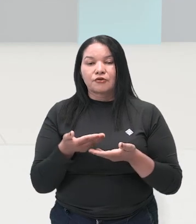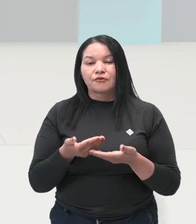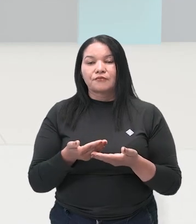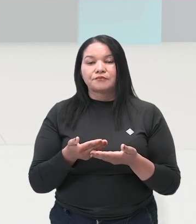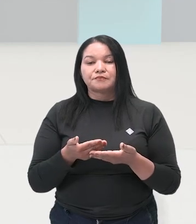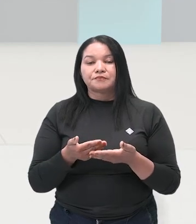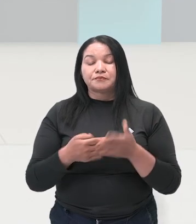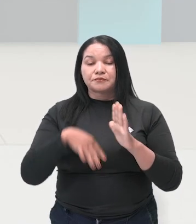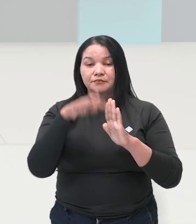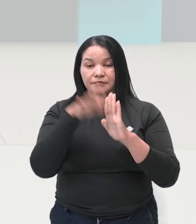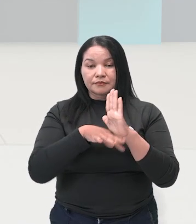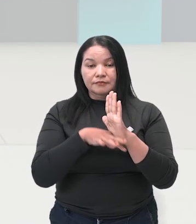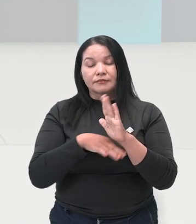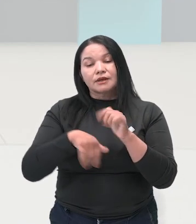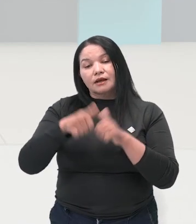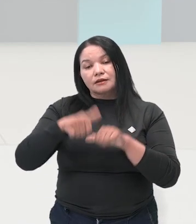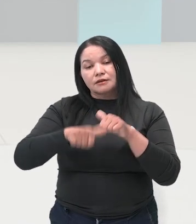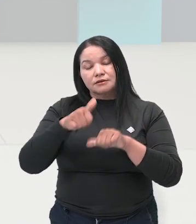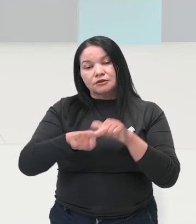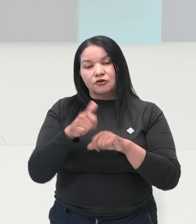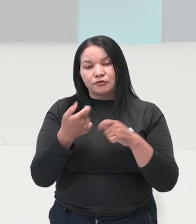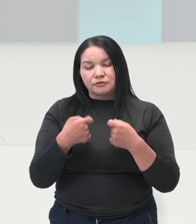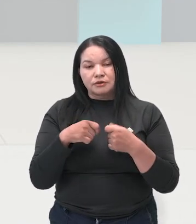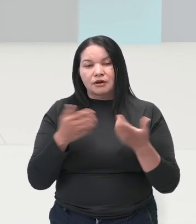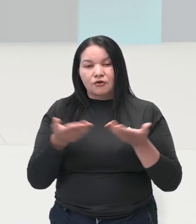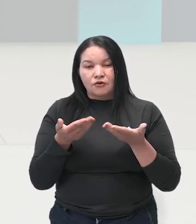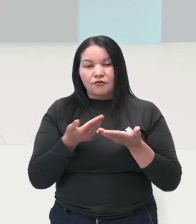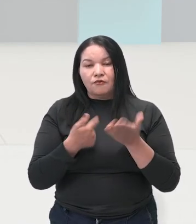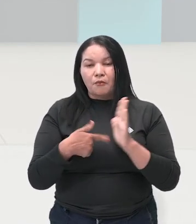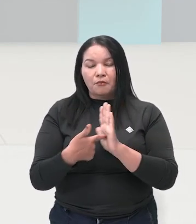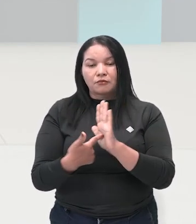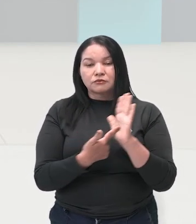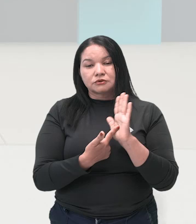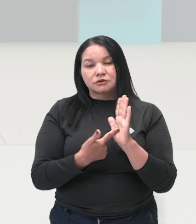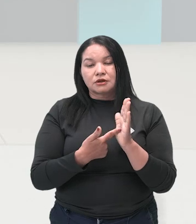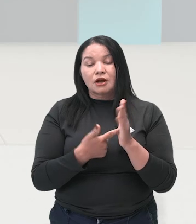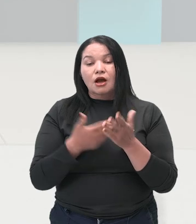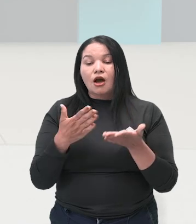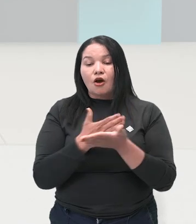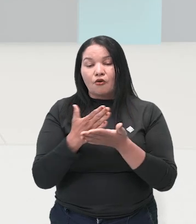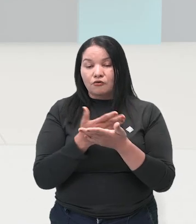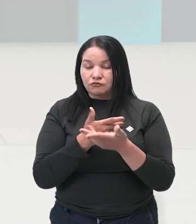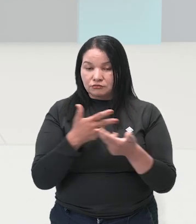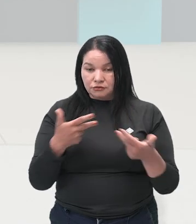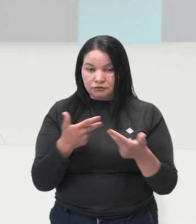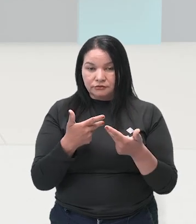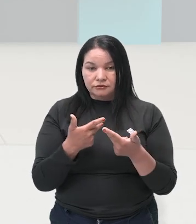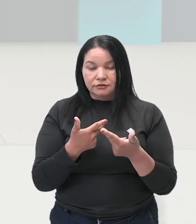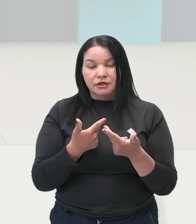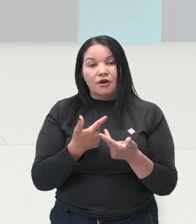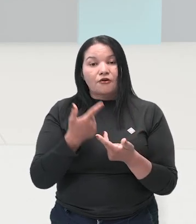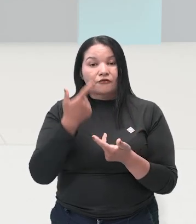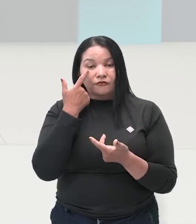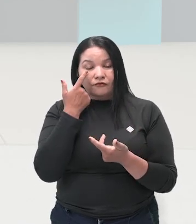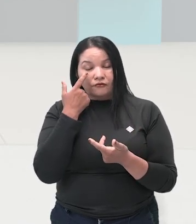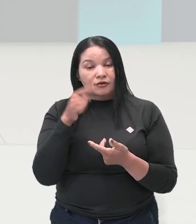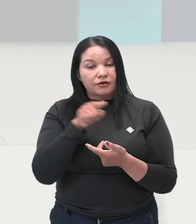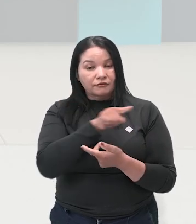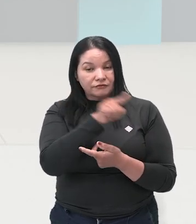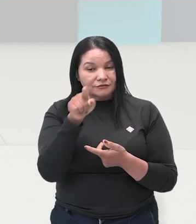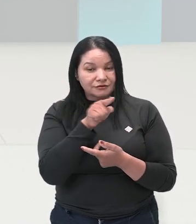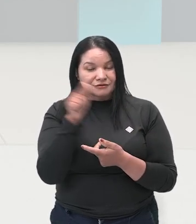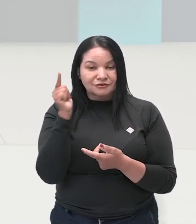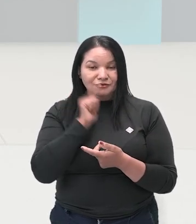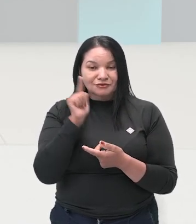um texto. Vou mostrar umas coisinhas aqui para vocês. Bora ver aí se vocês estão feras,